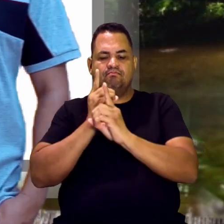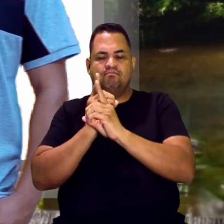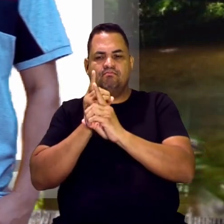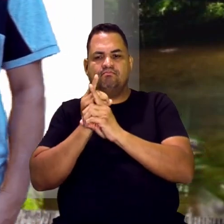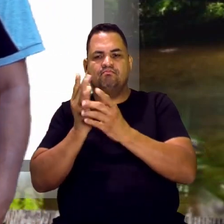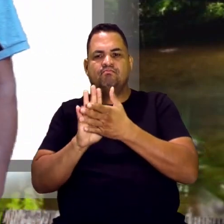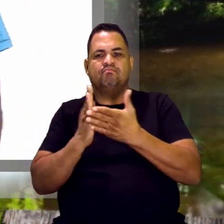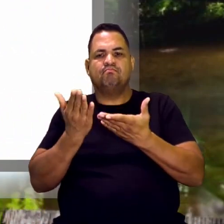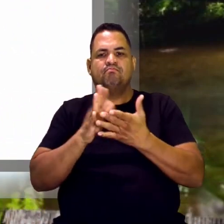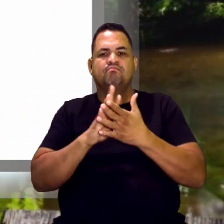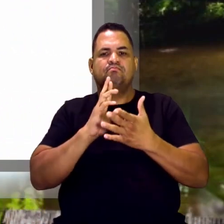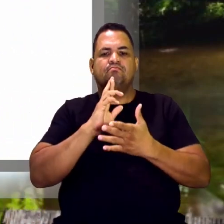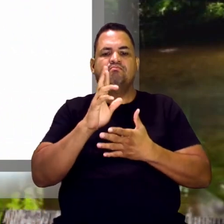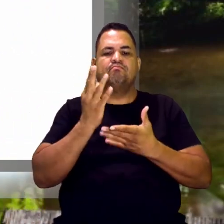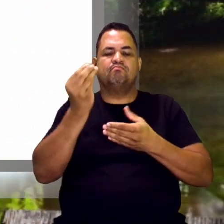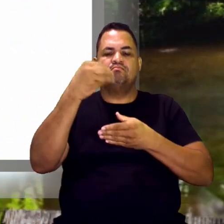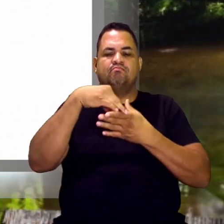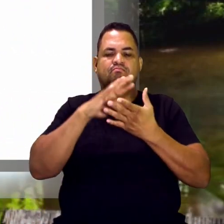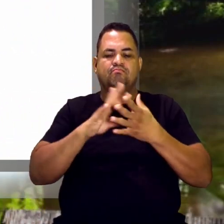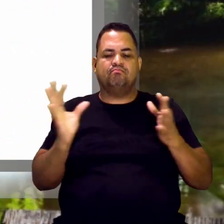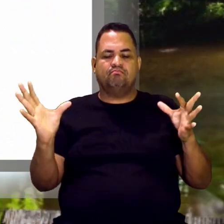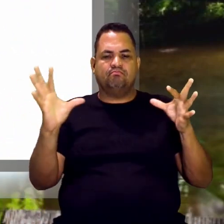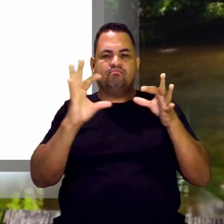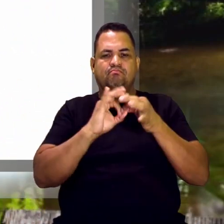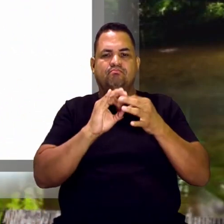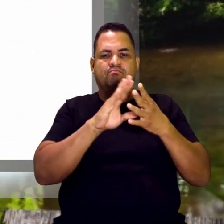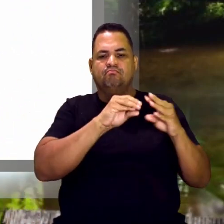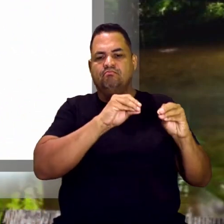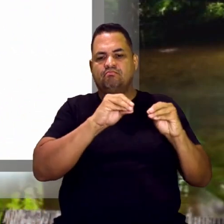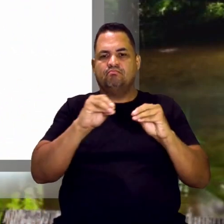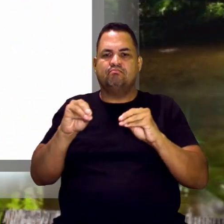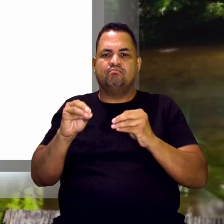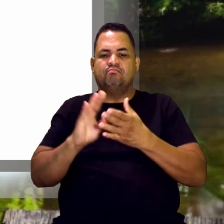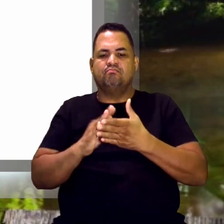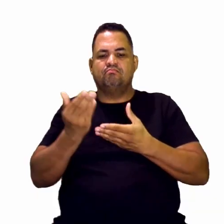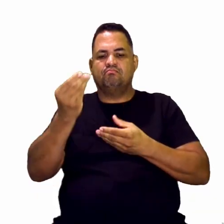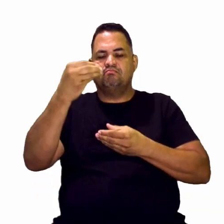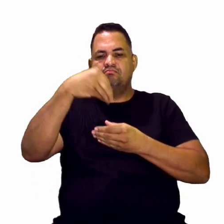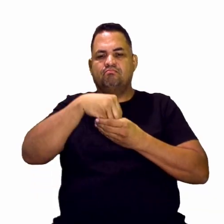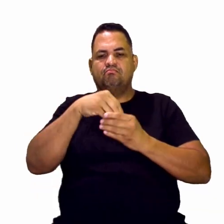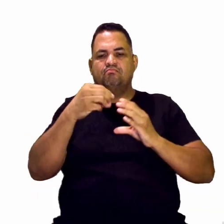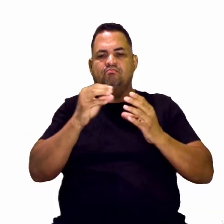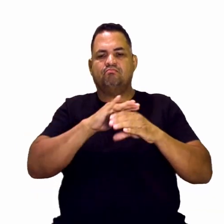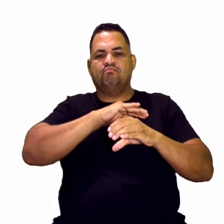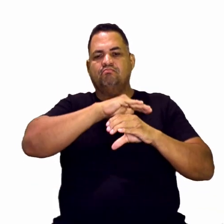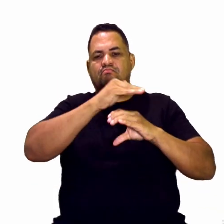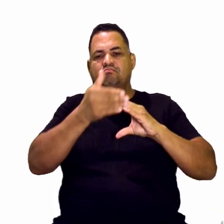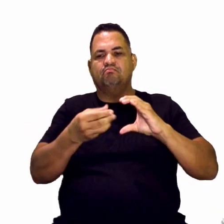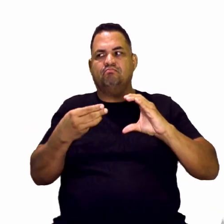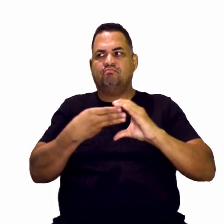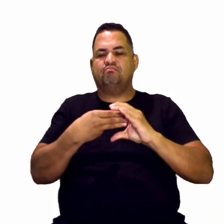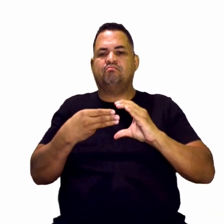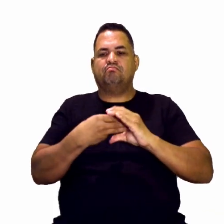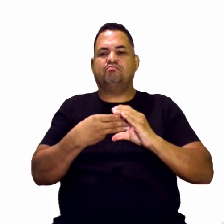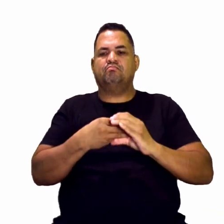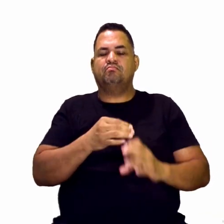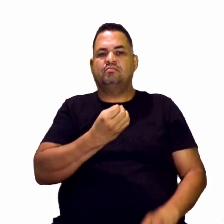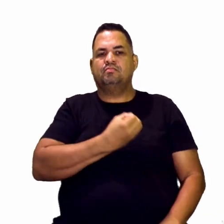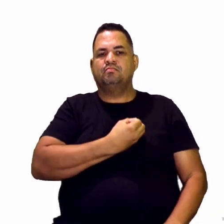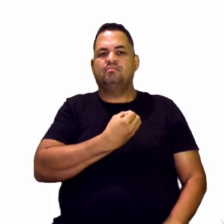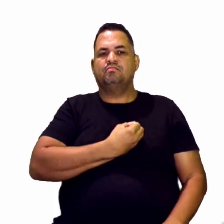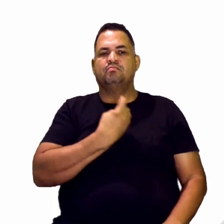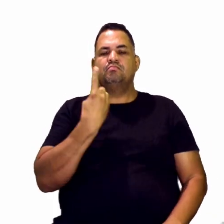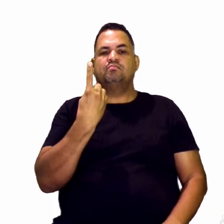soluções dentro de determinados contextos sobre a questão do transporte pela membrana, tá bom? Joga na tela, vamos lá. Questão